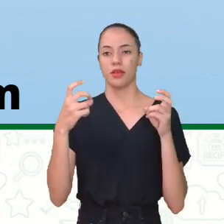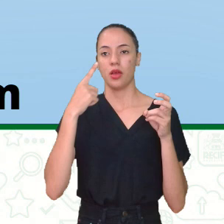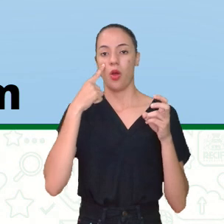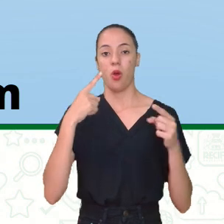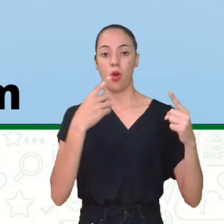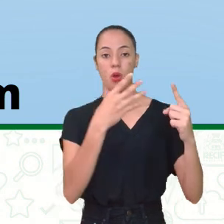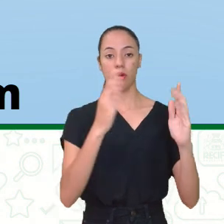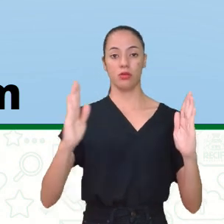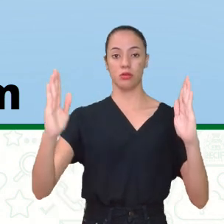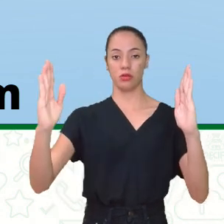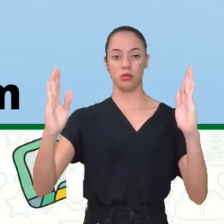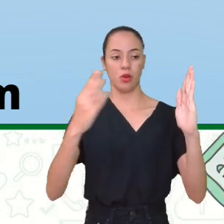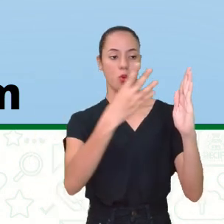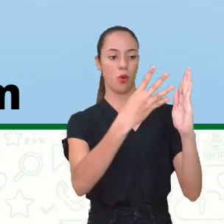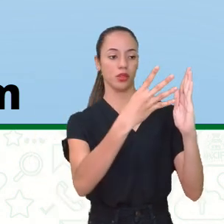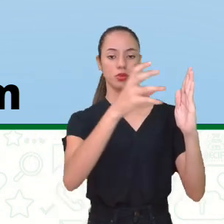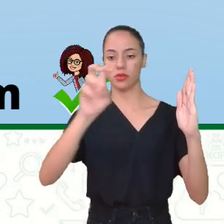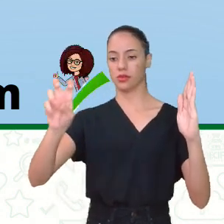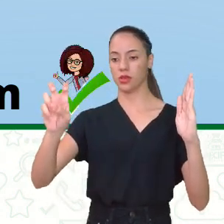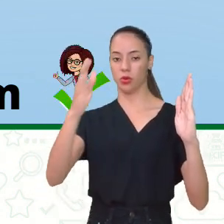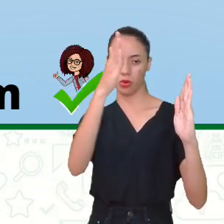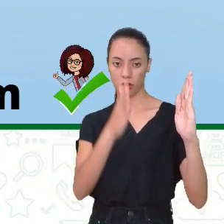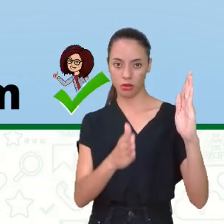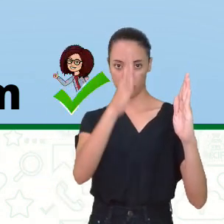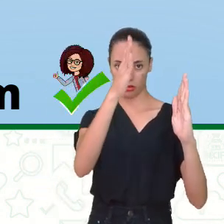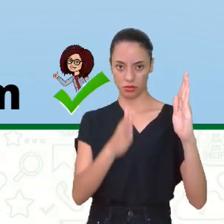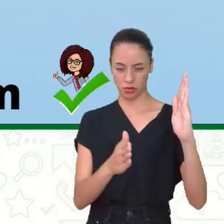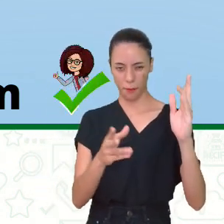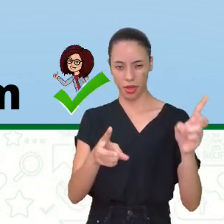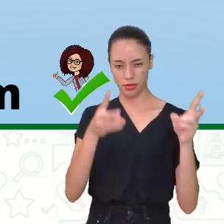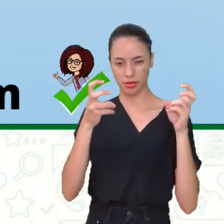4 e 5? Então,